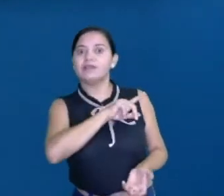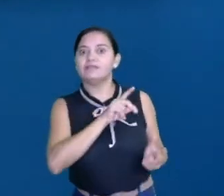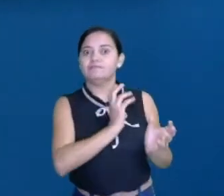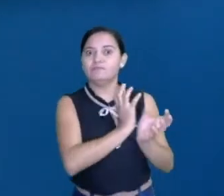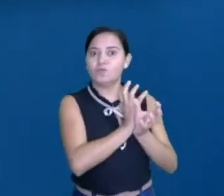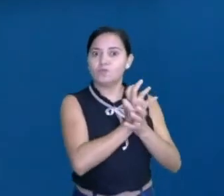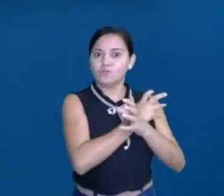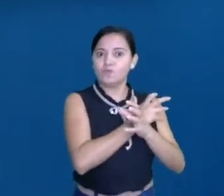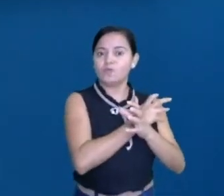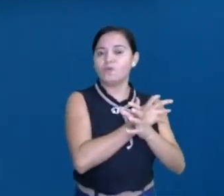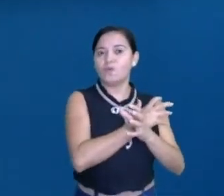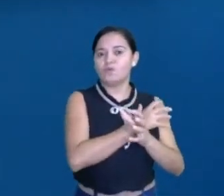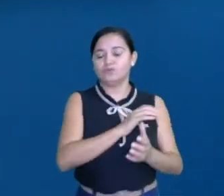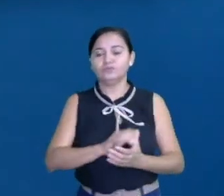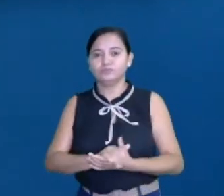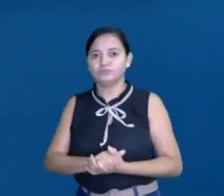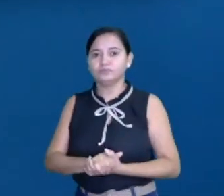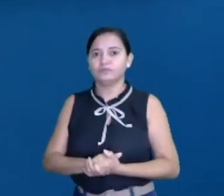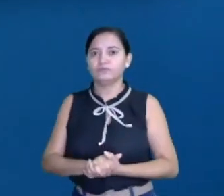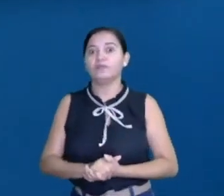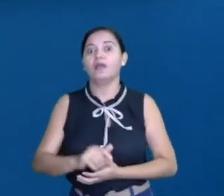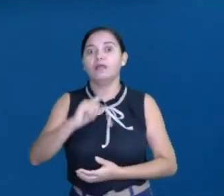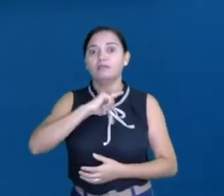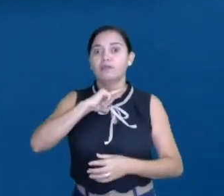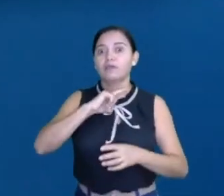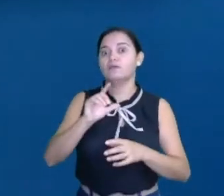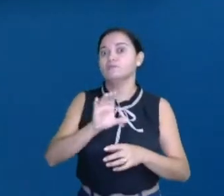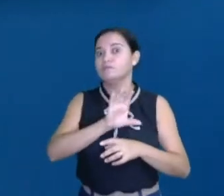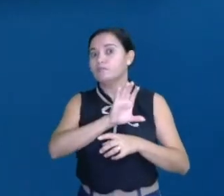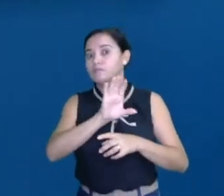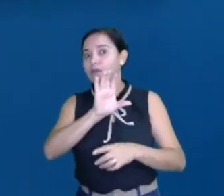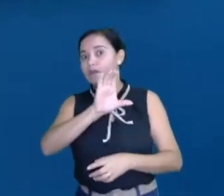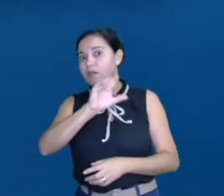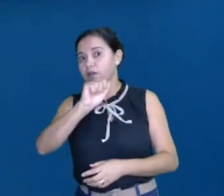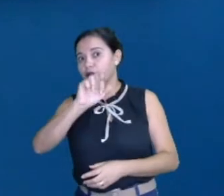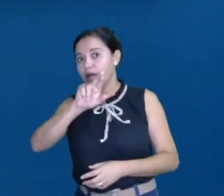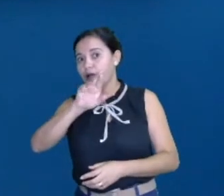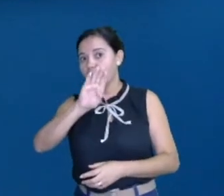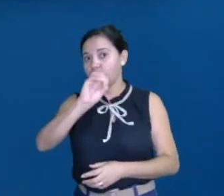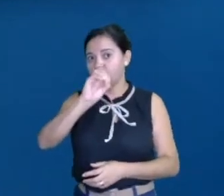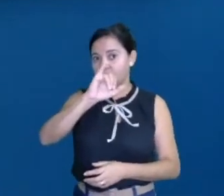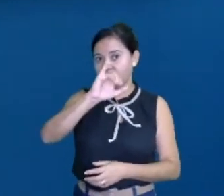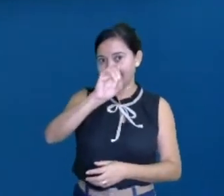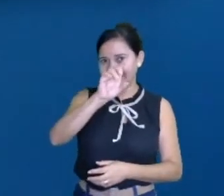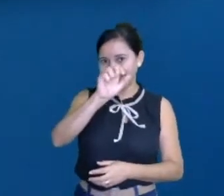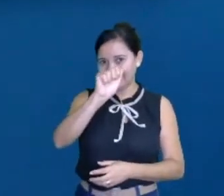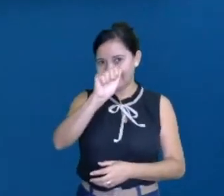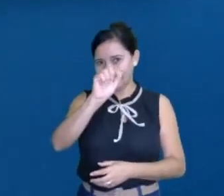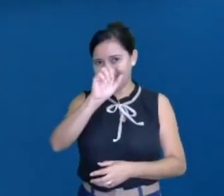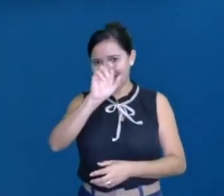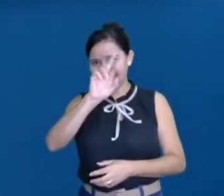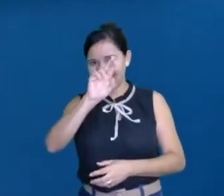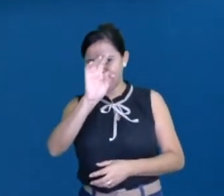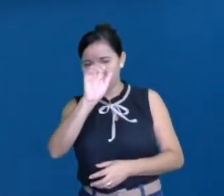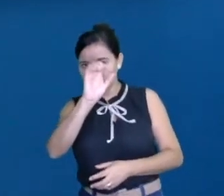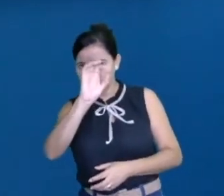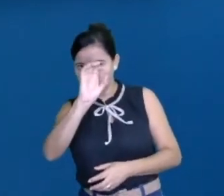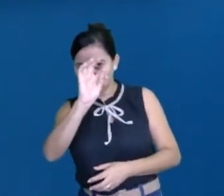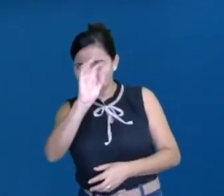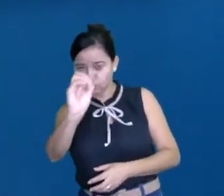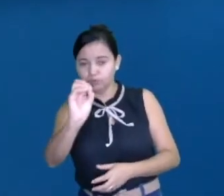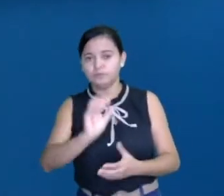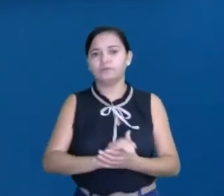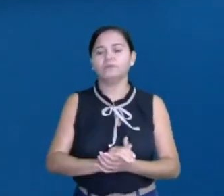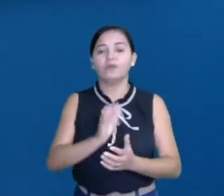formado por quitina, é um carboidrato rígido. Então, para que servem os ossos? O nosso